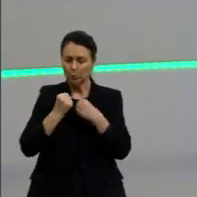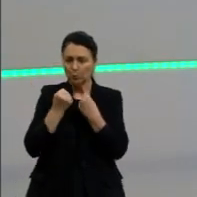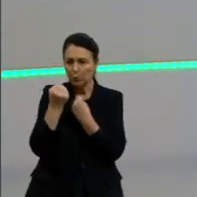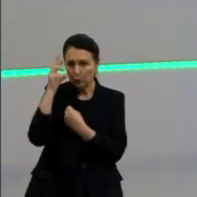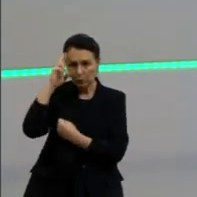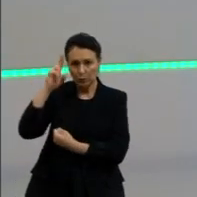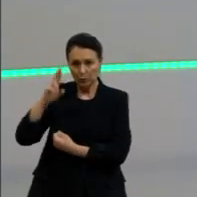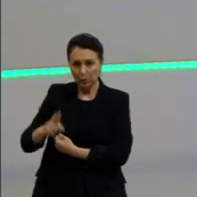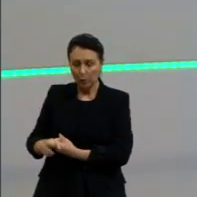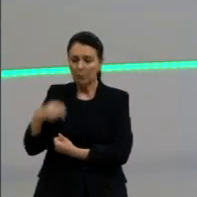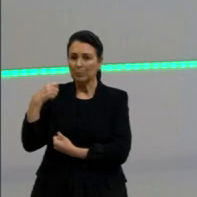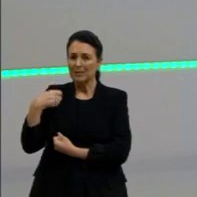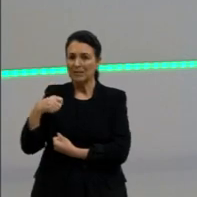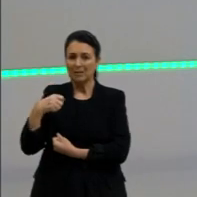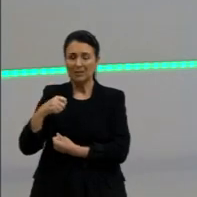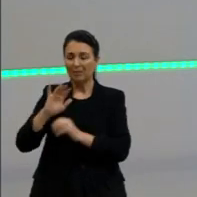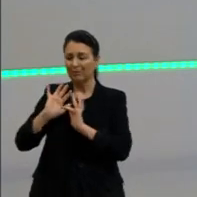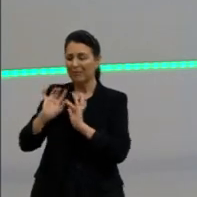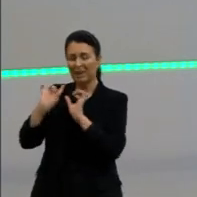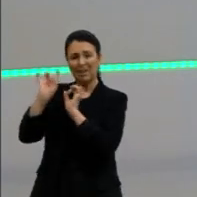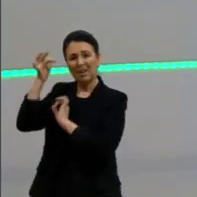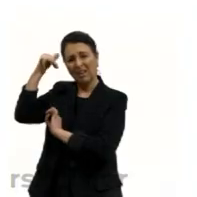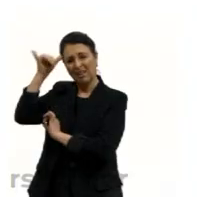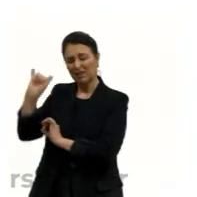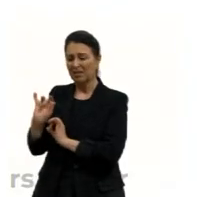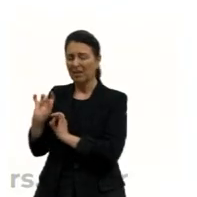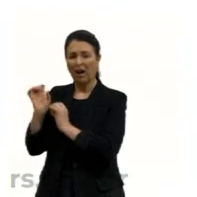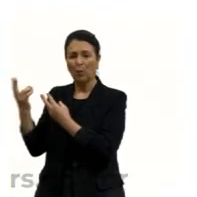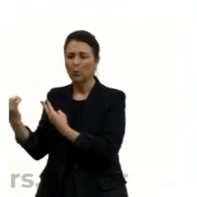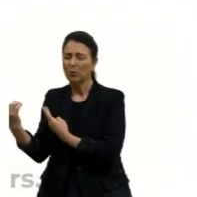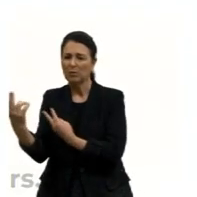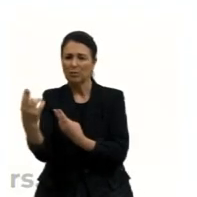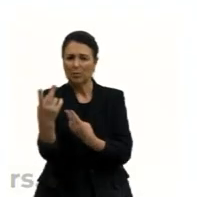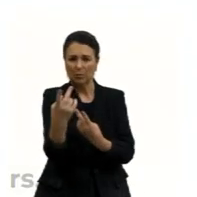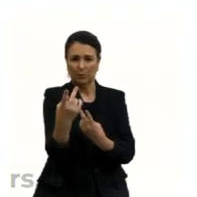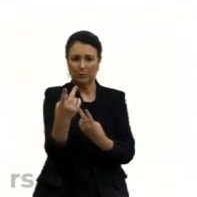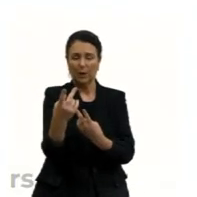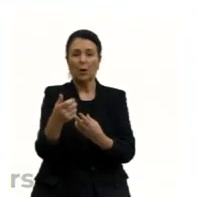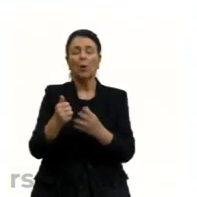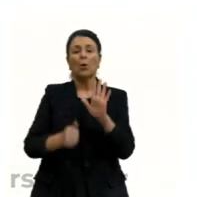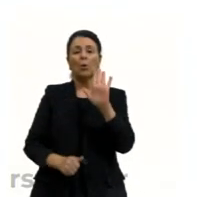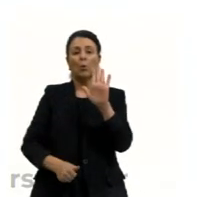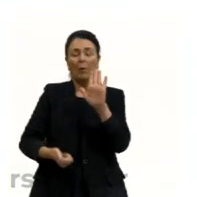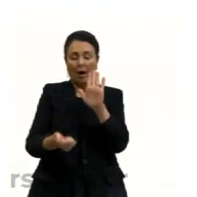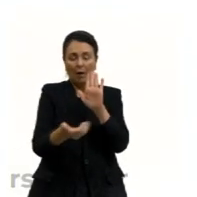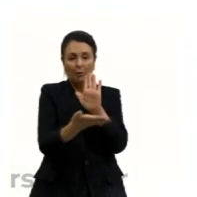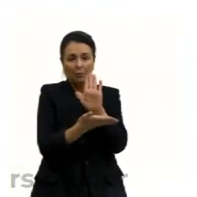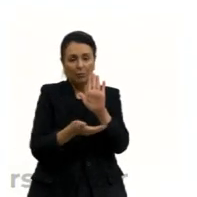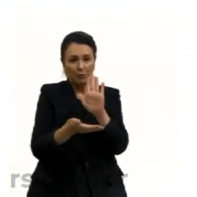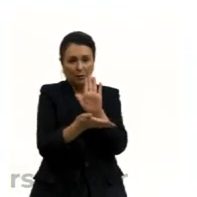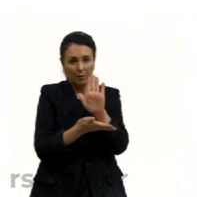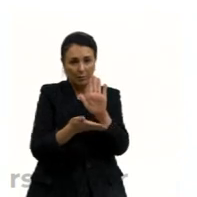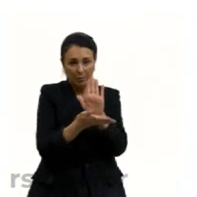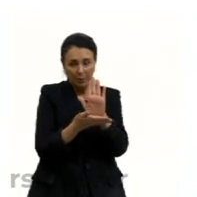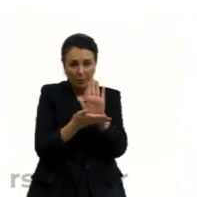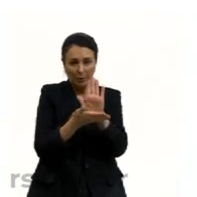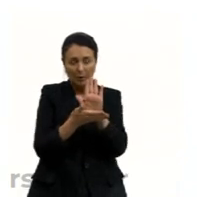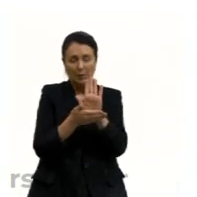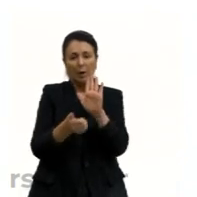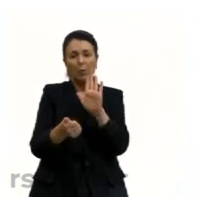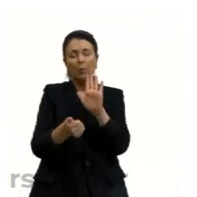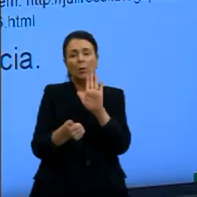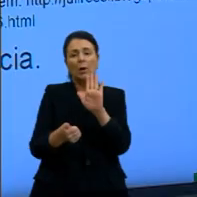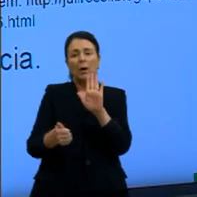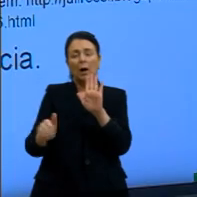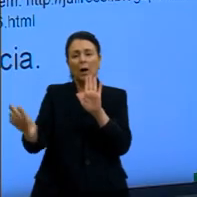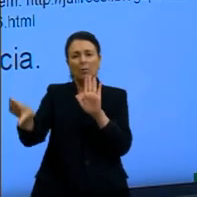eu preciso sair do senso comum uma fundamentação teórica eu preciso me debruçar sobre a teoria e a filosofia não